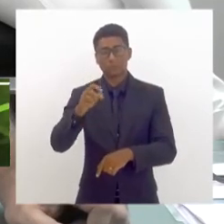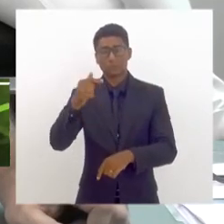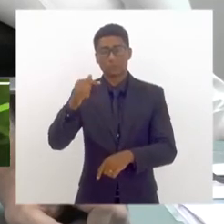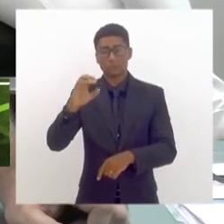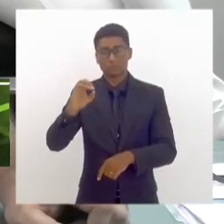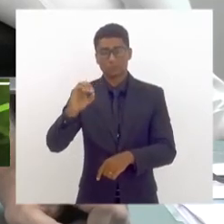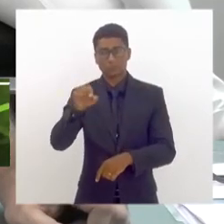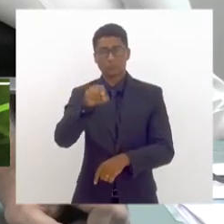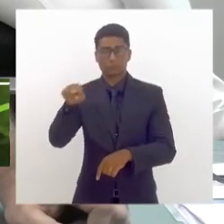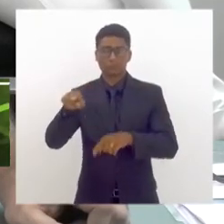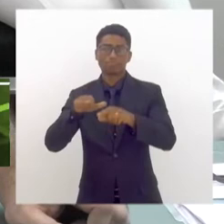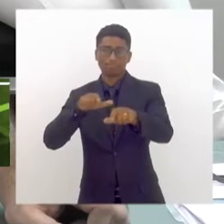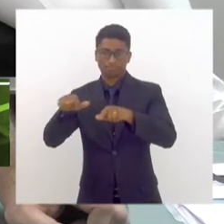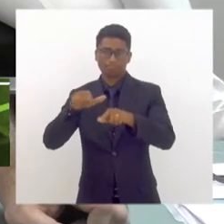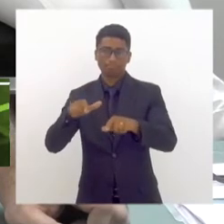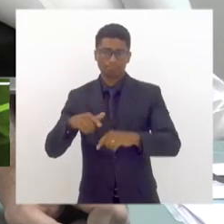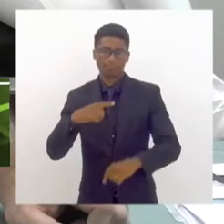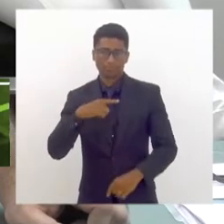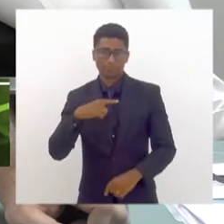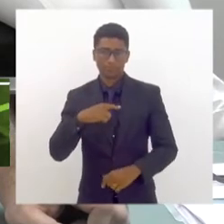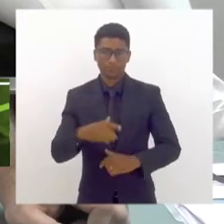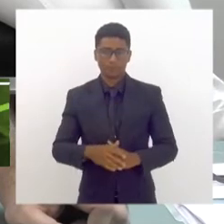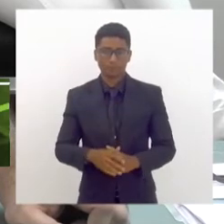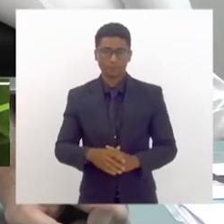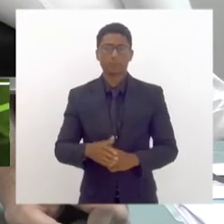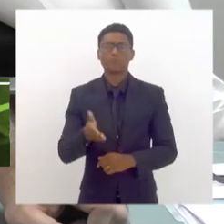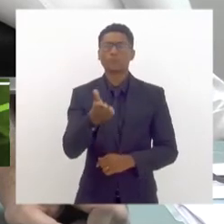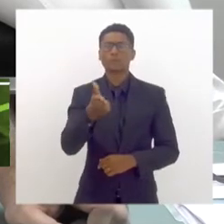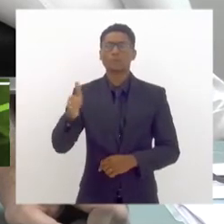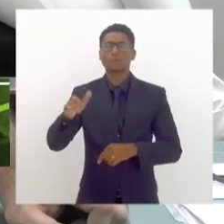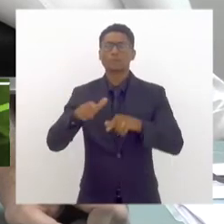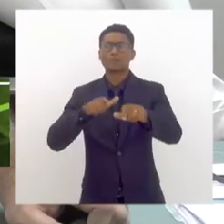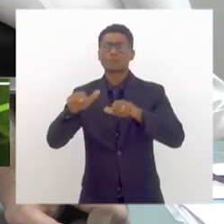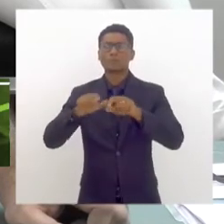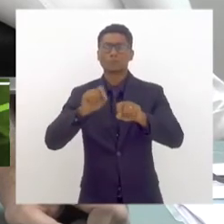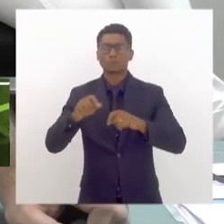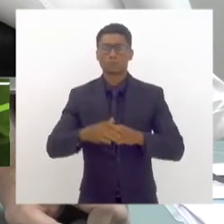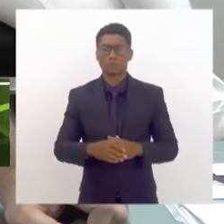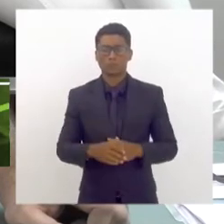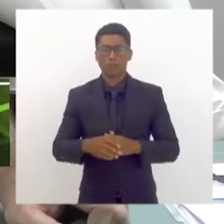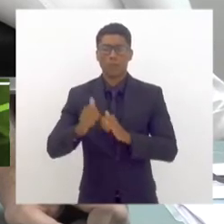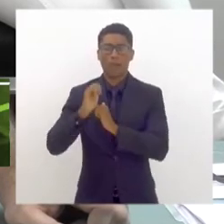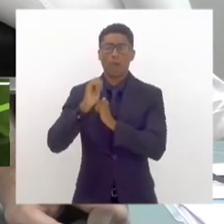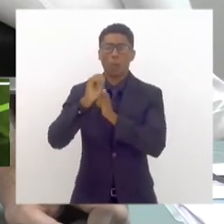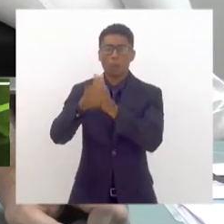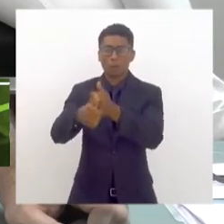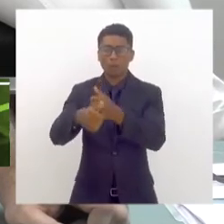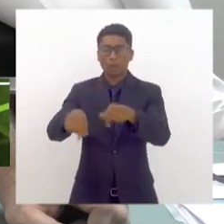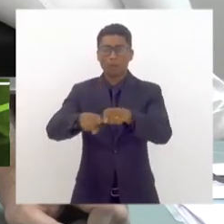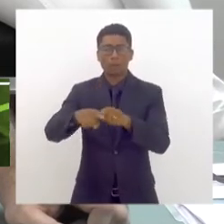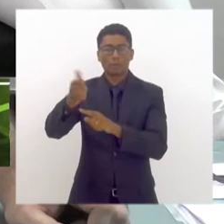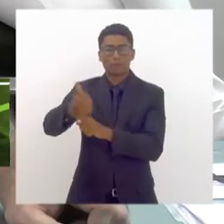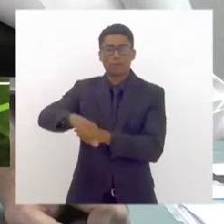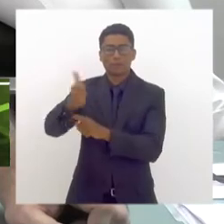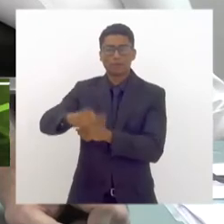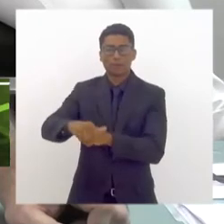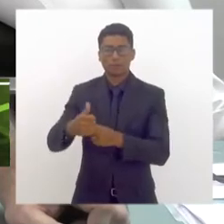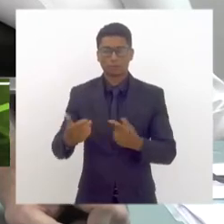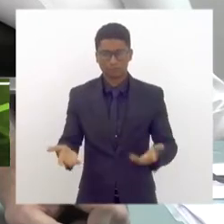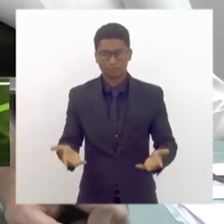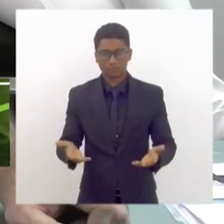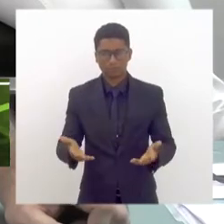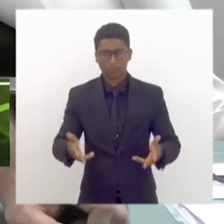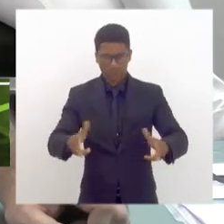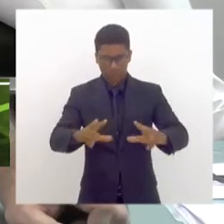existem, e eles atuam com as práticas de acompanhamento e avaliação. Então, o conselho ele não atua